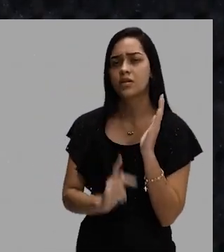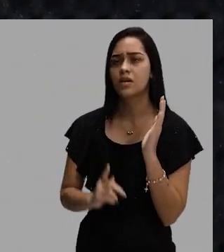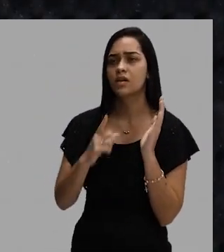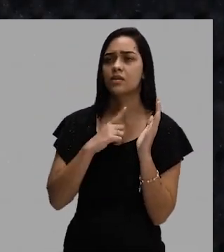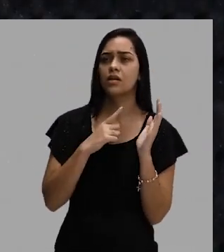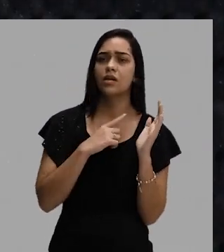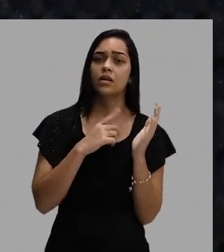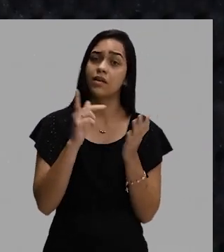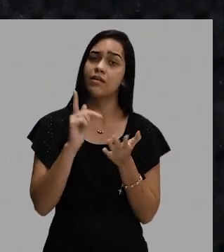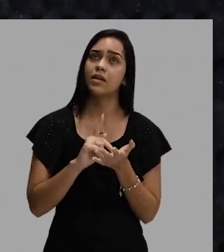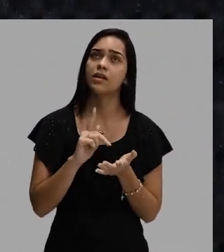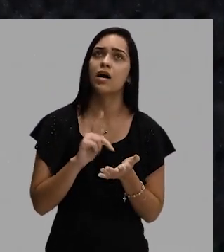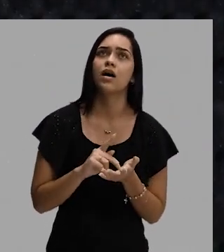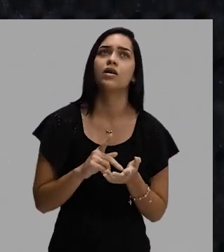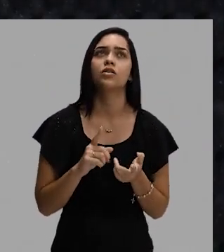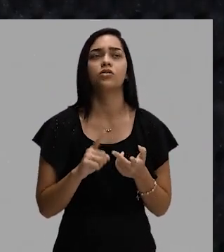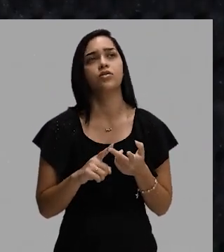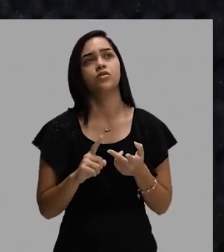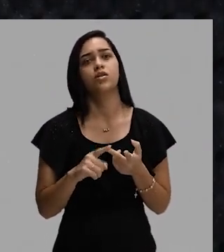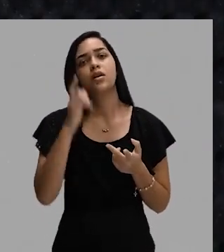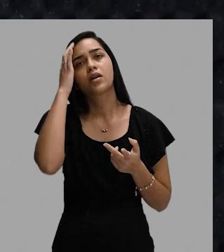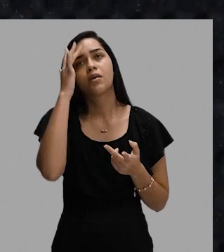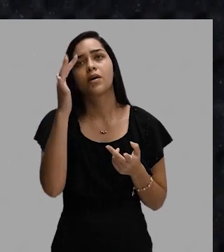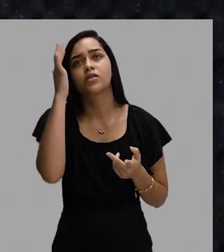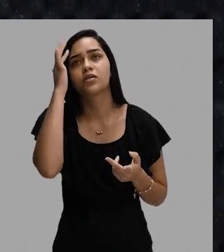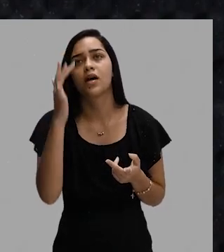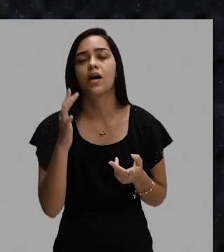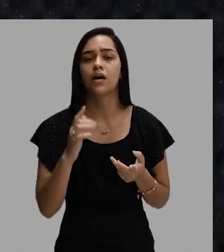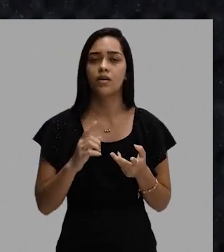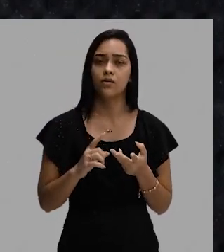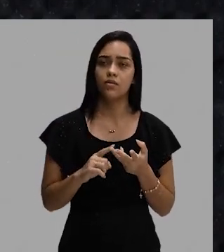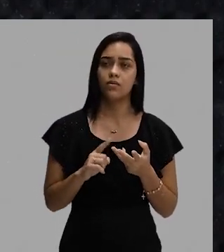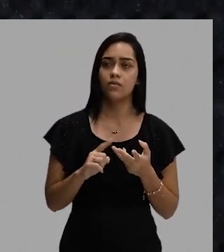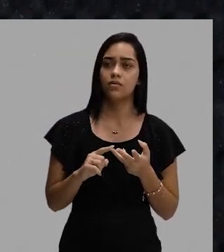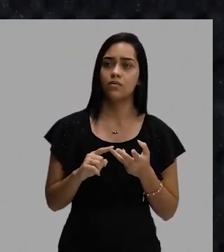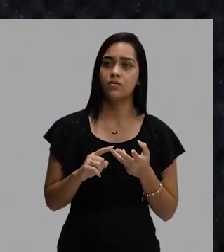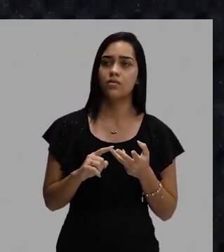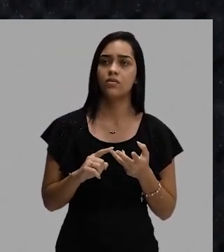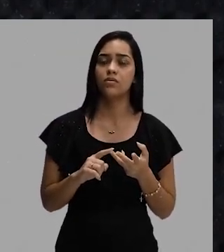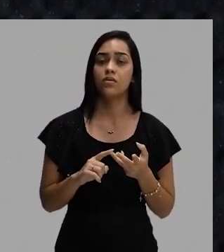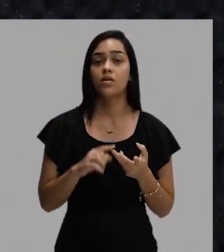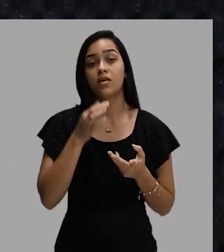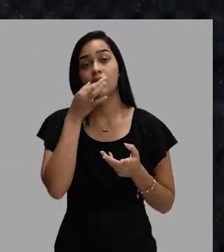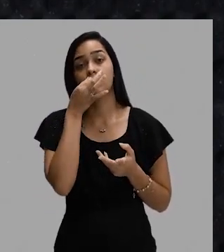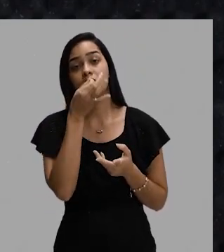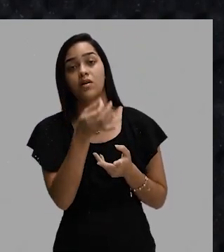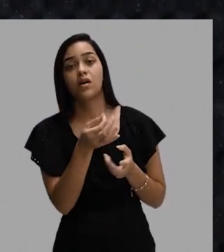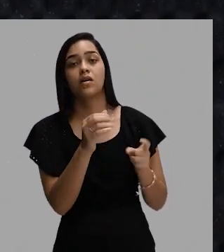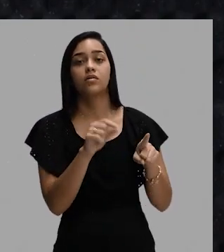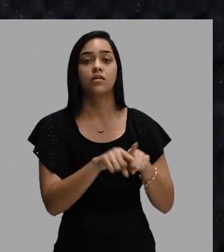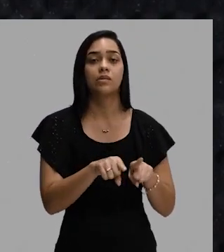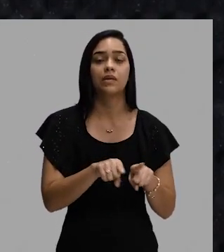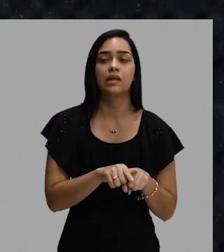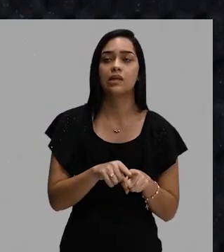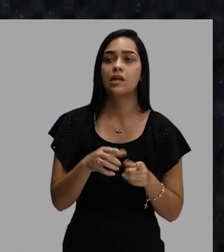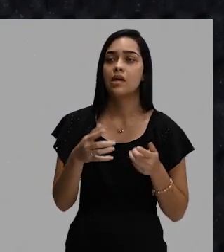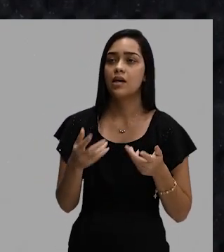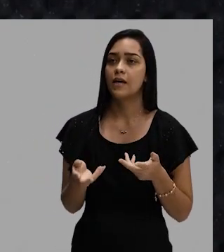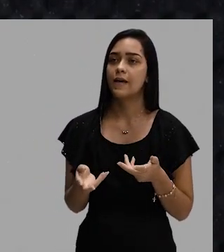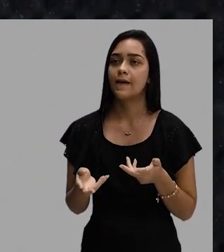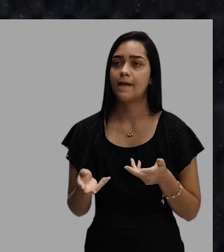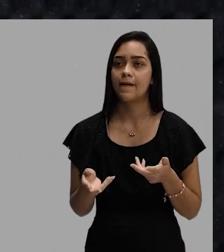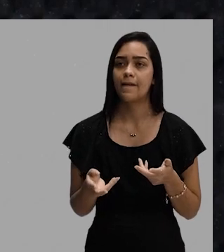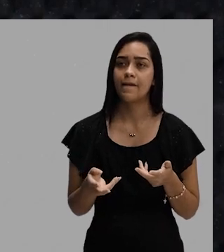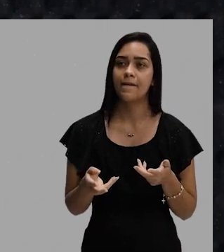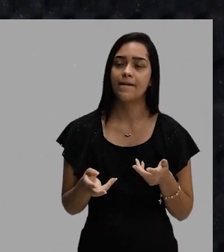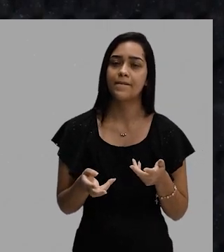que é real, tem aquilo que é imaginário, tem aquilo que é sugestionável, tem aquilo que